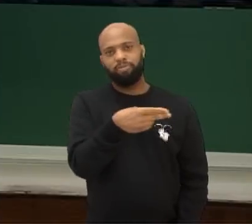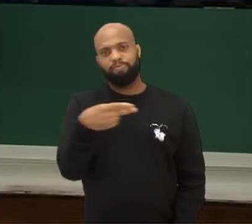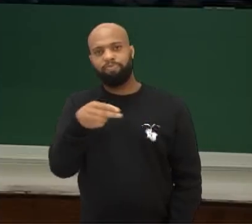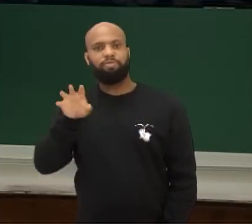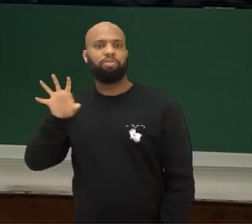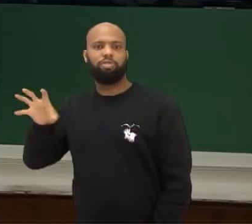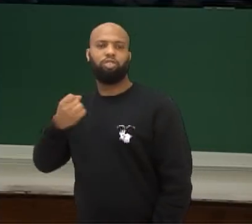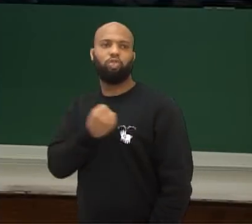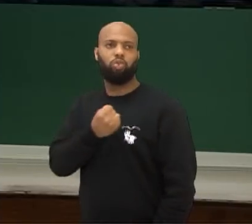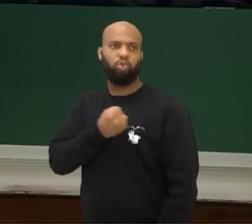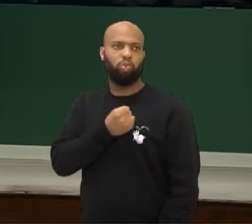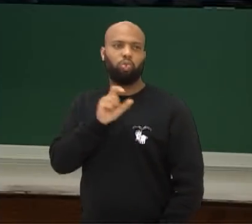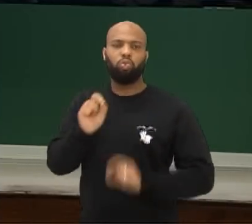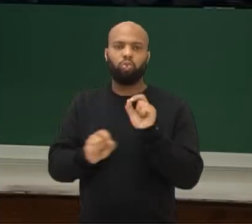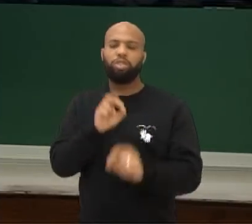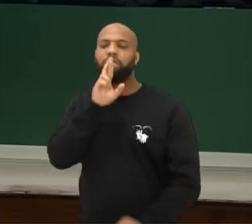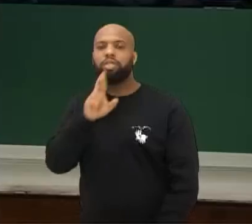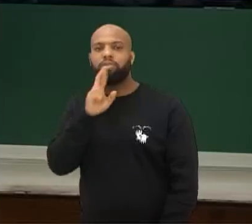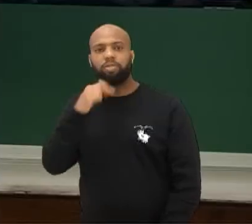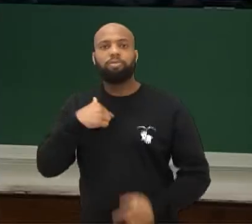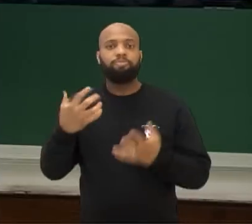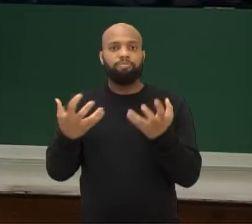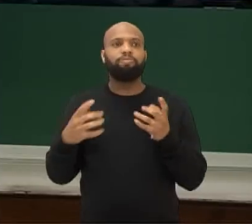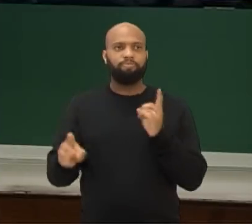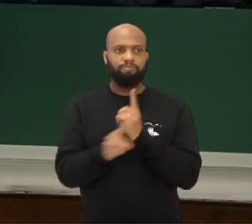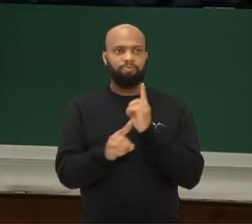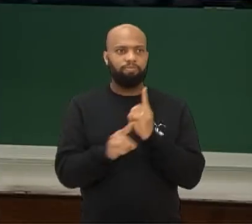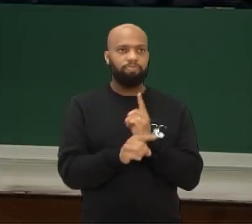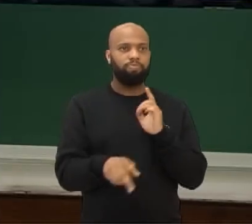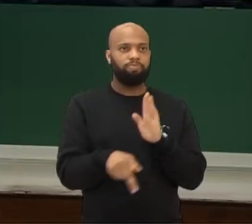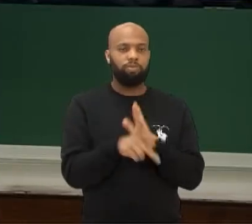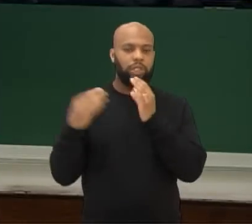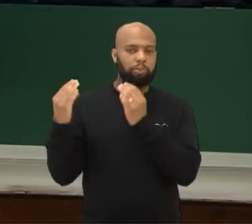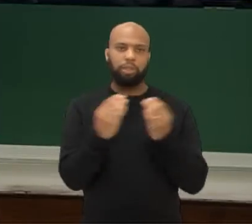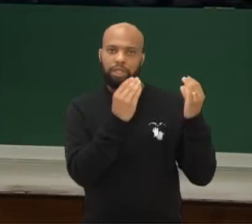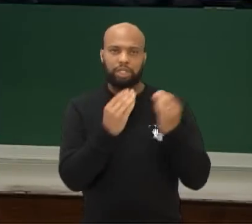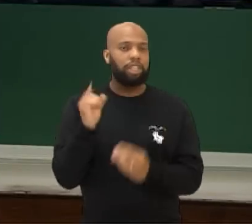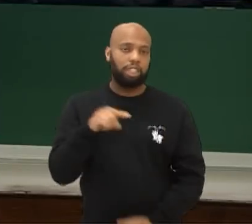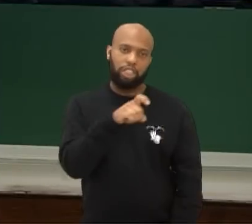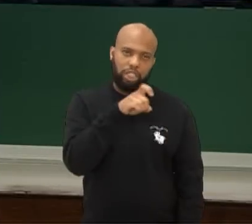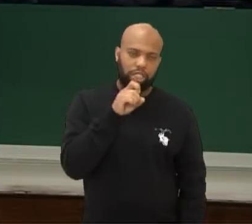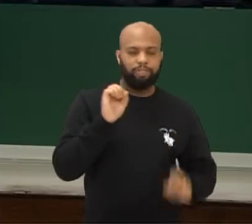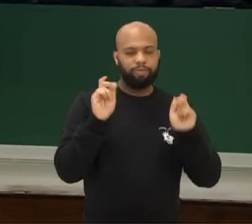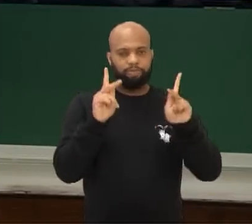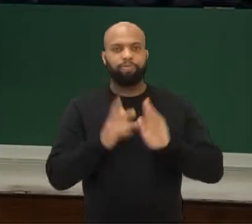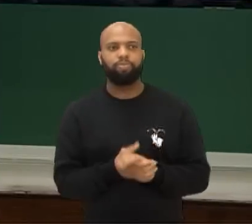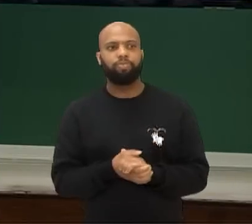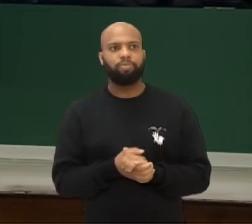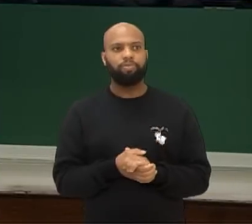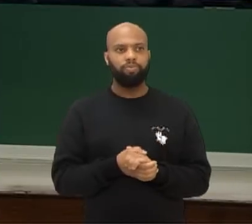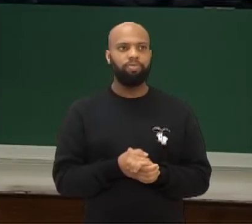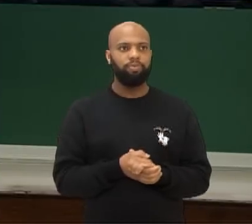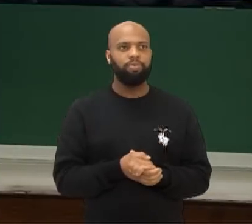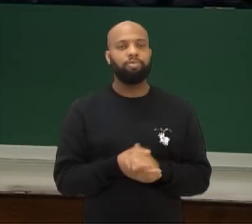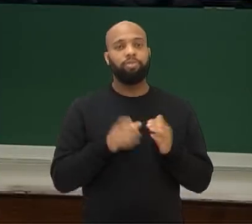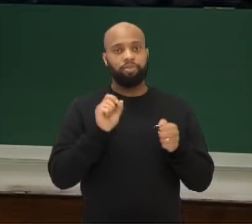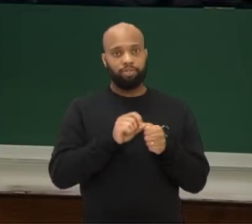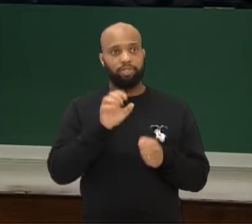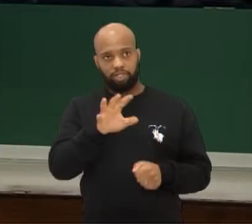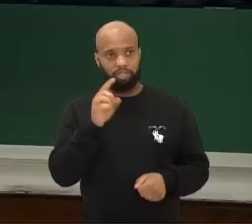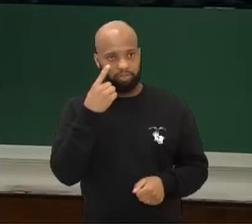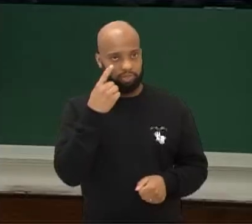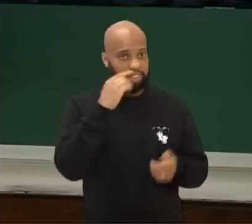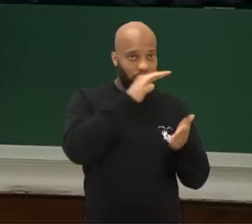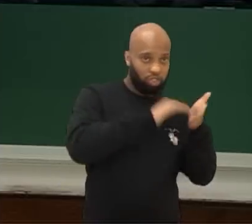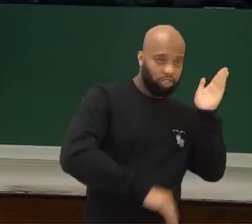valorzinho aqui, que é o valor do que eu estou procurando, o valor de x, tudo bem? Então, é isso que a gente vai fazer, olha